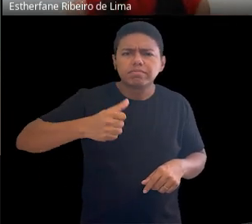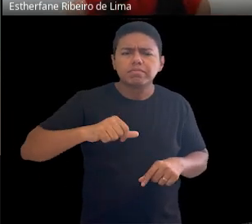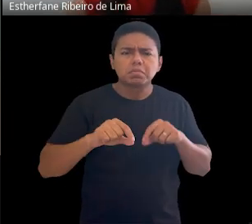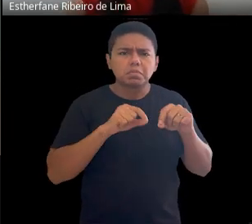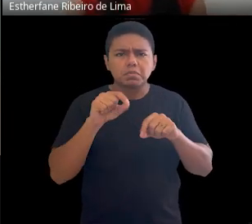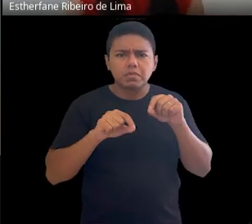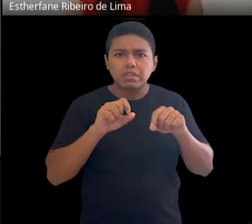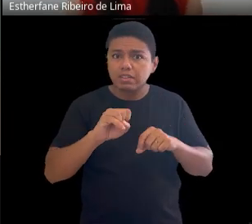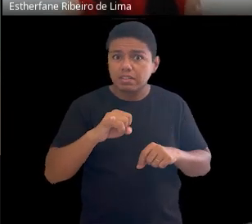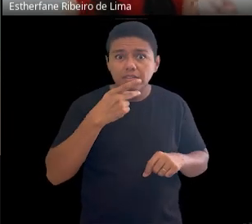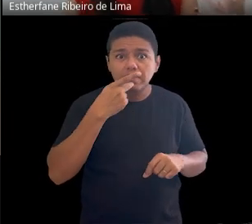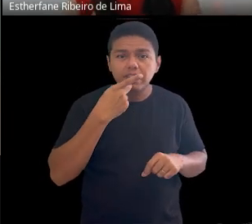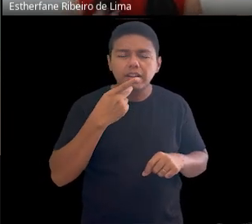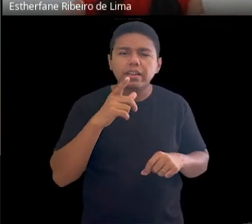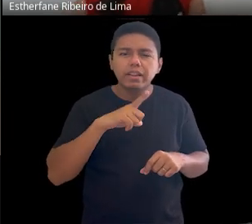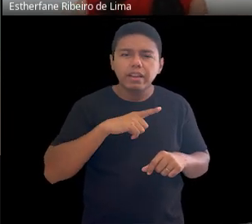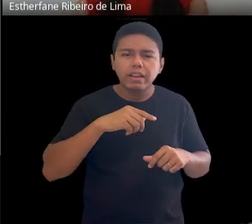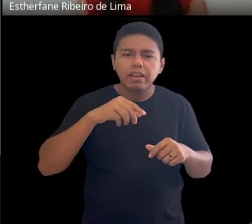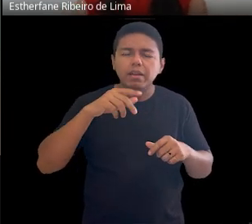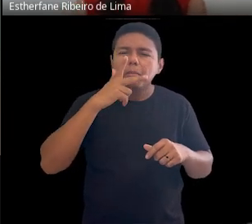algum corrimento, por exemplo, alguma